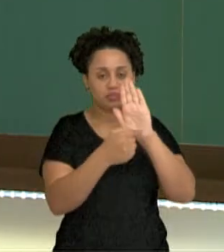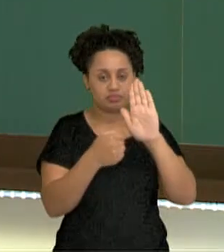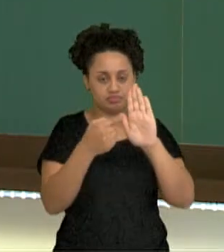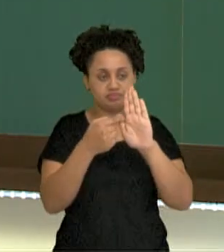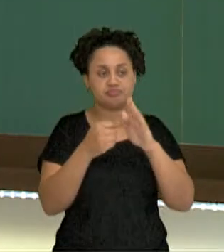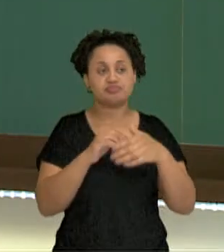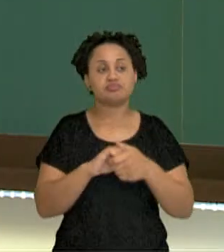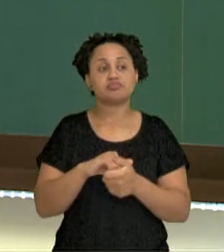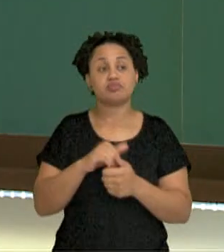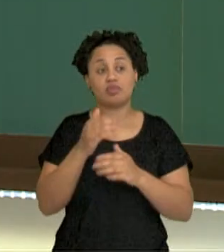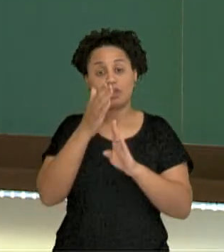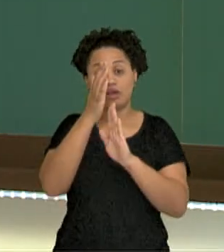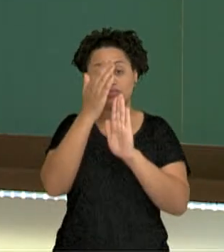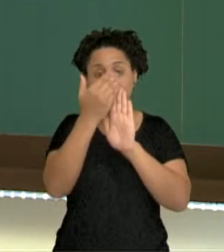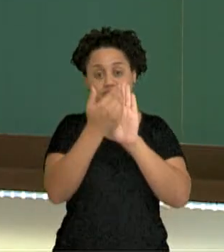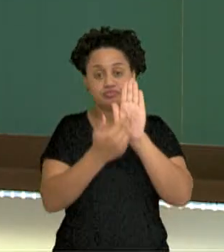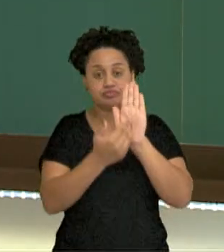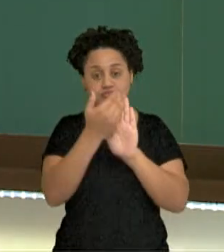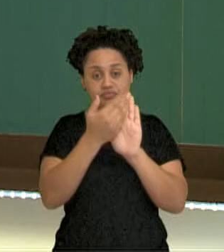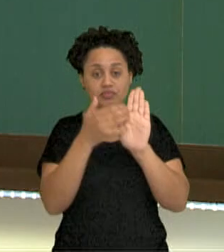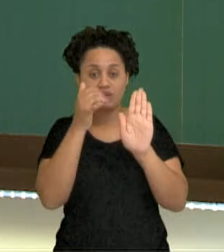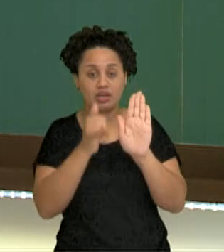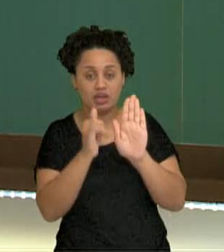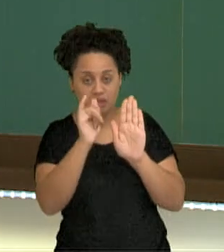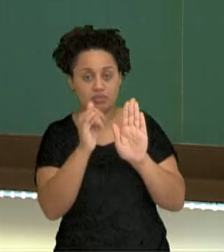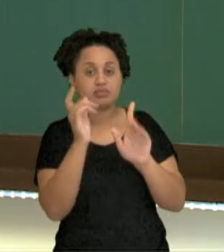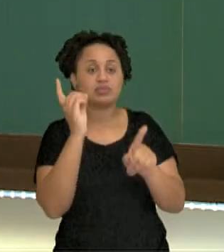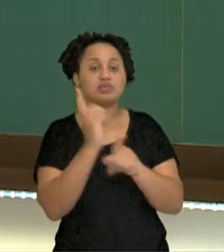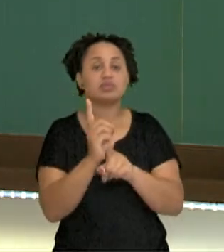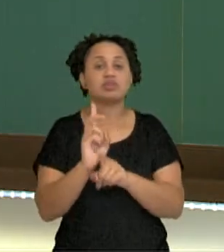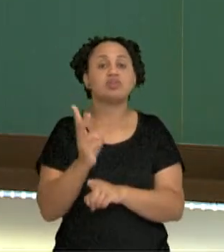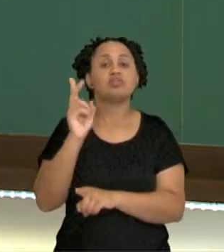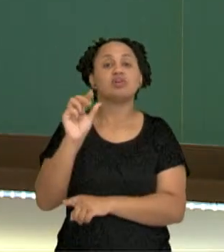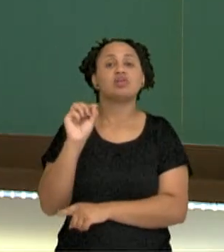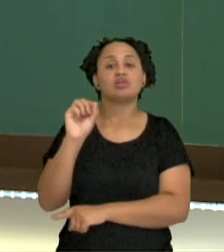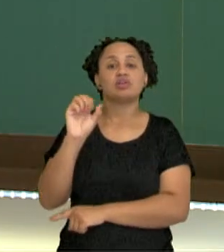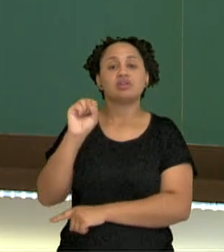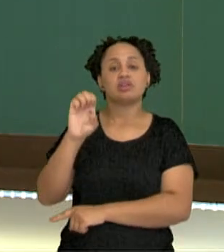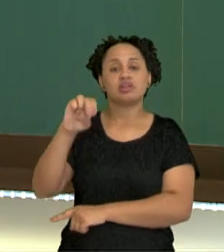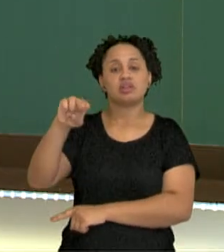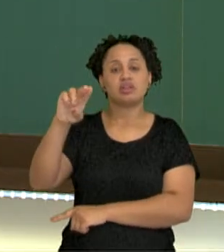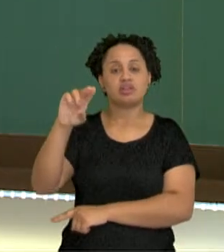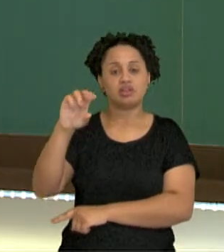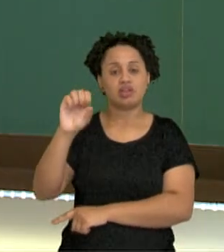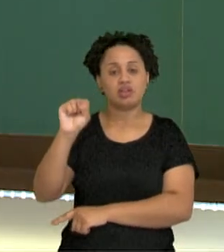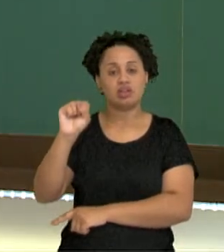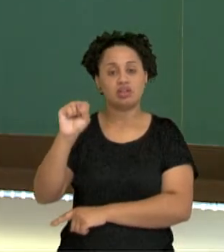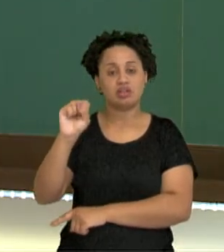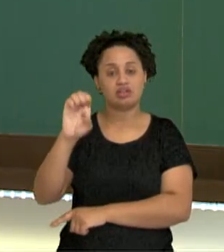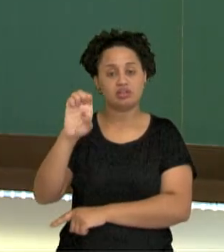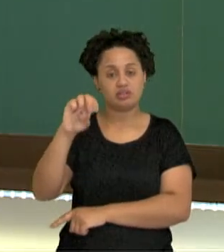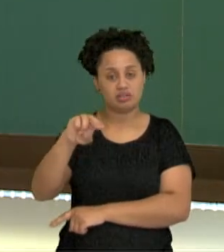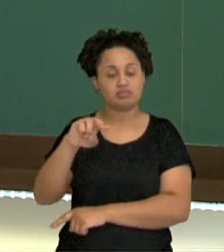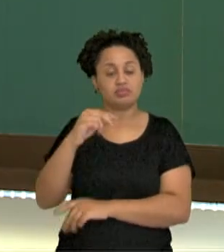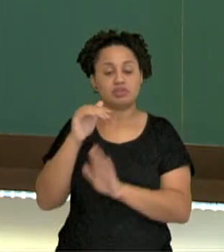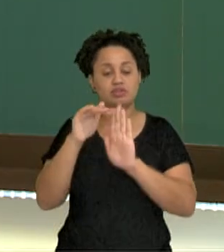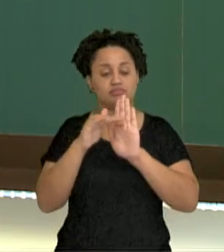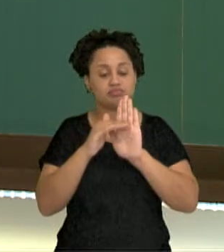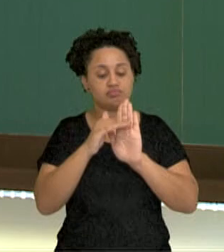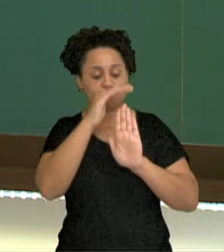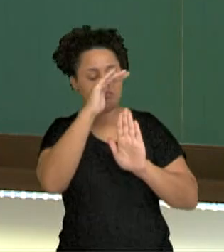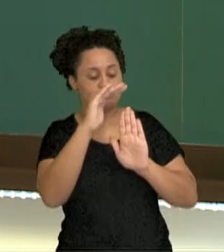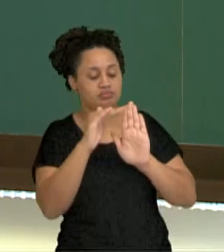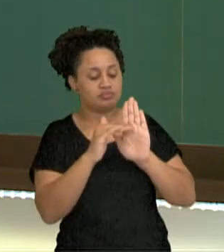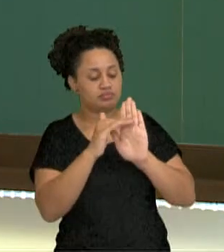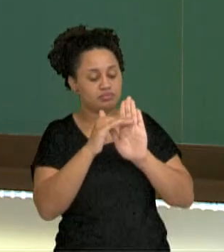Y, nós vamos encontrar os valores de seno. Isso quer dizer que os ângulos que estão para cima do eixo X